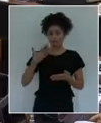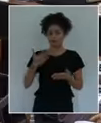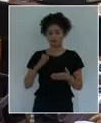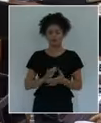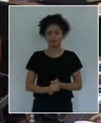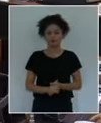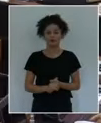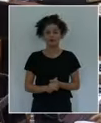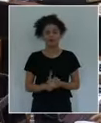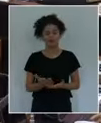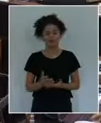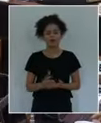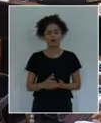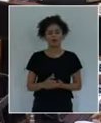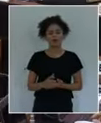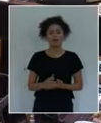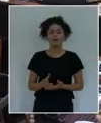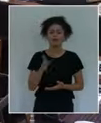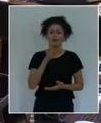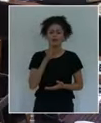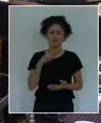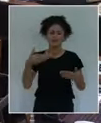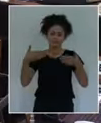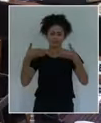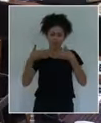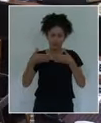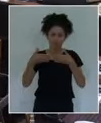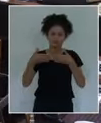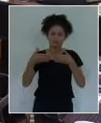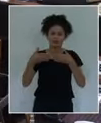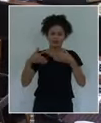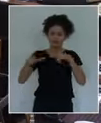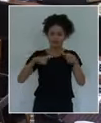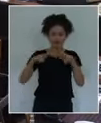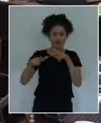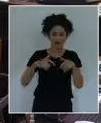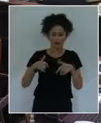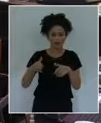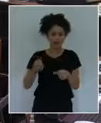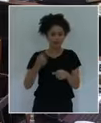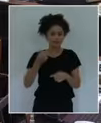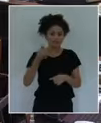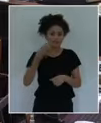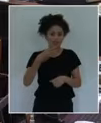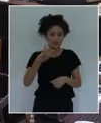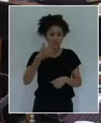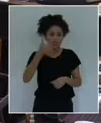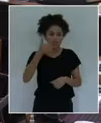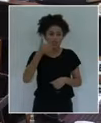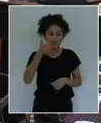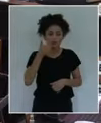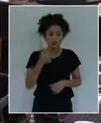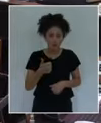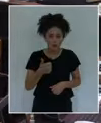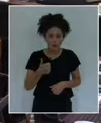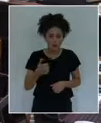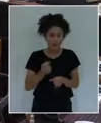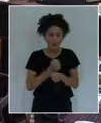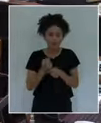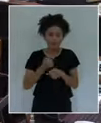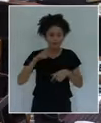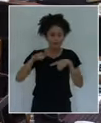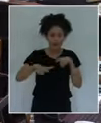chega. Eu trabalhei lá 31 anos e 7 meses. Então, não é 2 dias não, tá? Não é 3 dias, 31 anos e 7 meses que eu trabalhei lá. Então, 31 anos e 7 meses